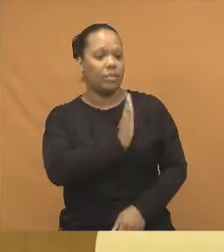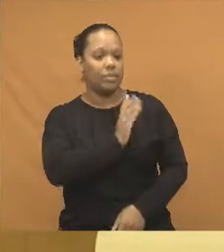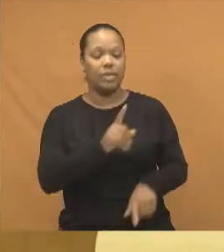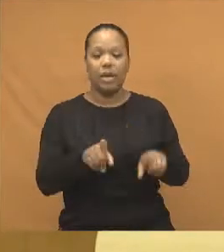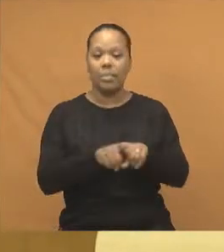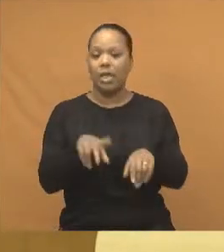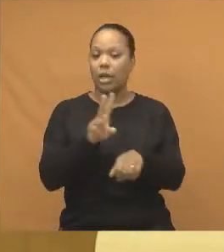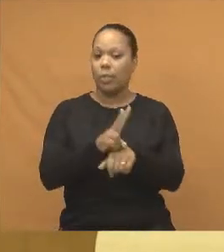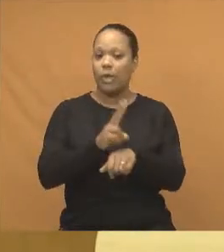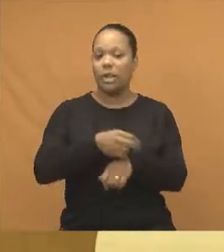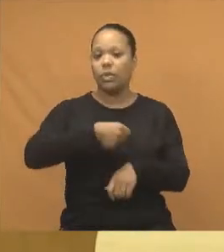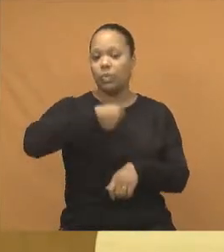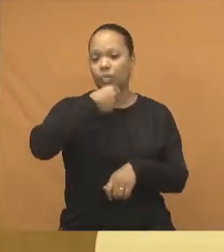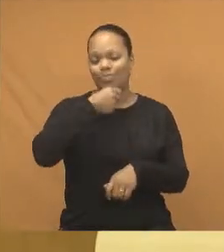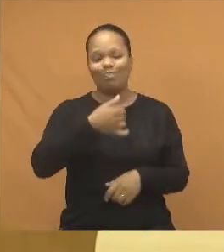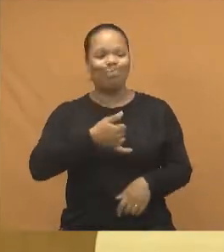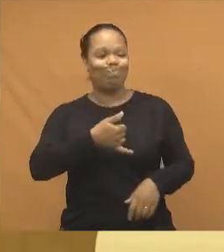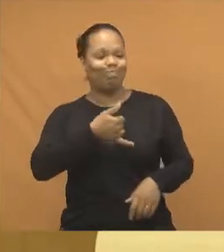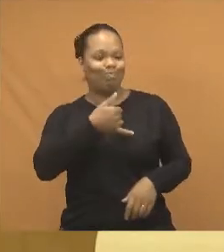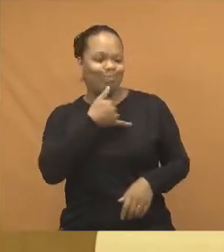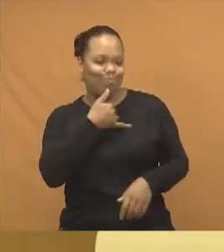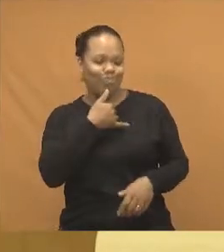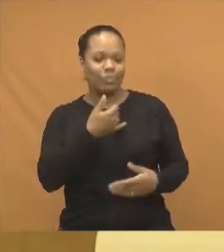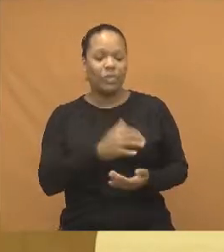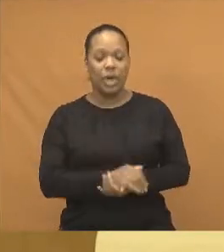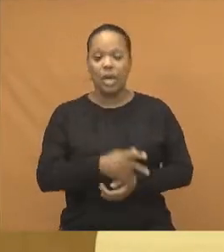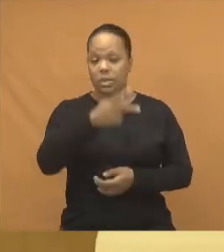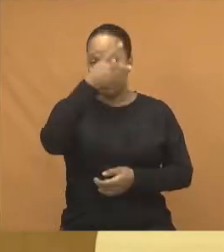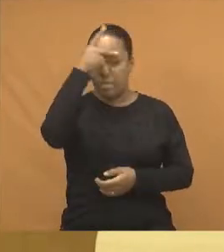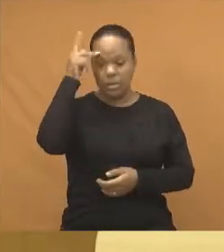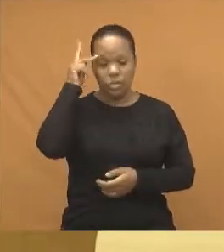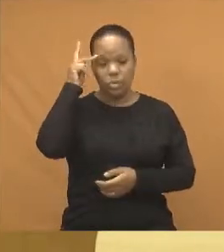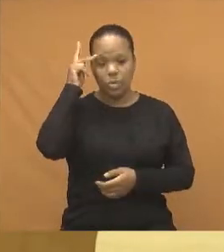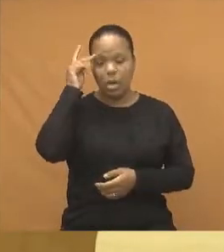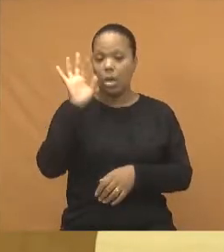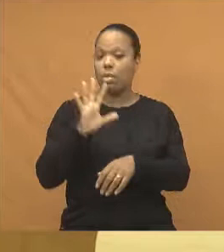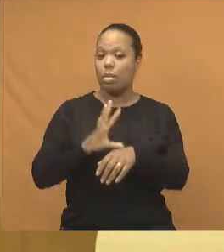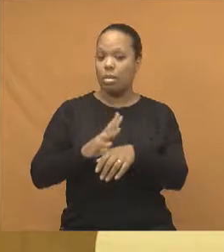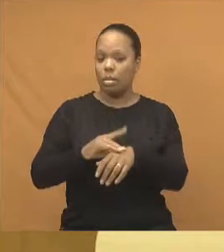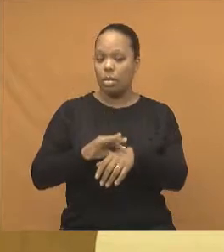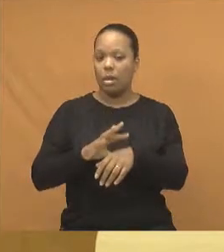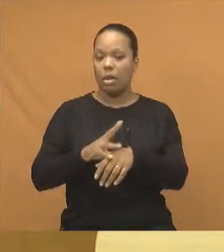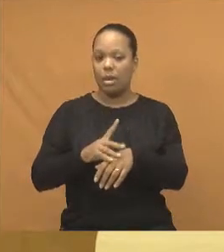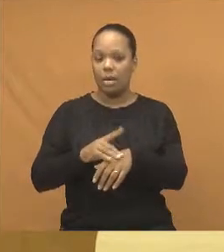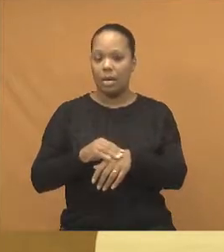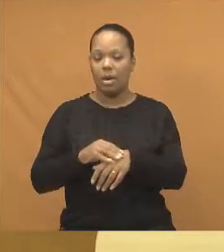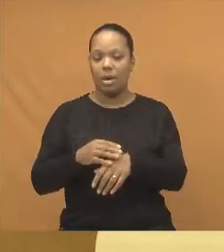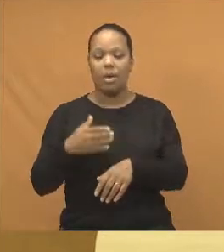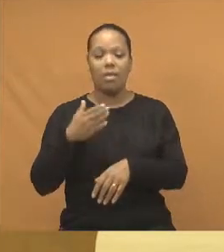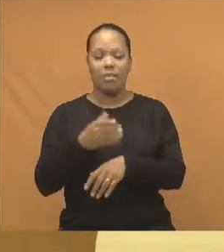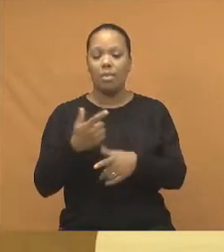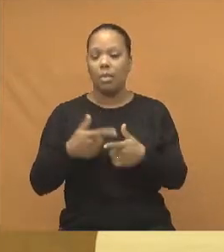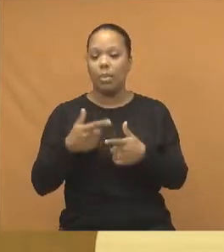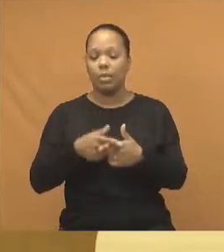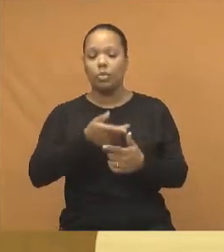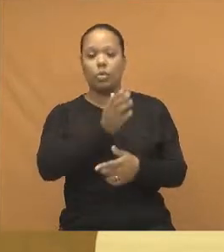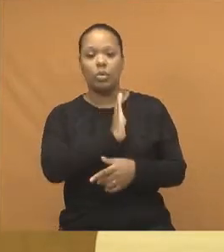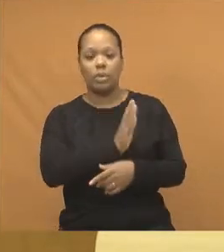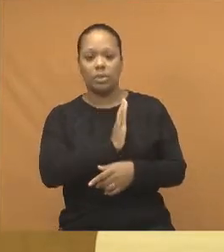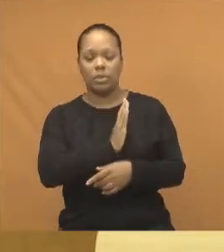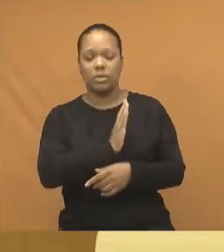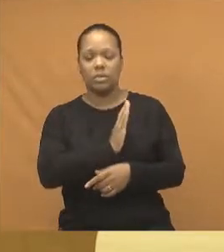geriatra, que infelizmente boa parte dos pacientes com agravo que levam a cardiopatias, doenças do